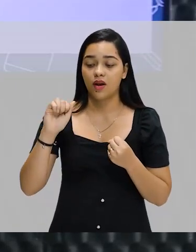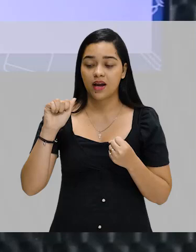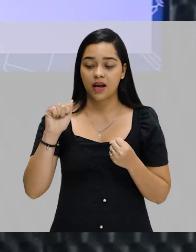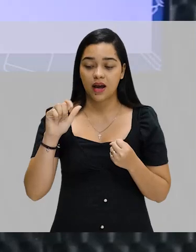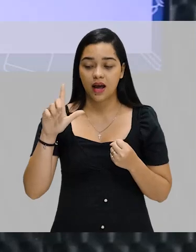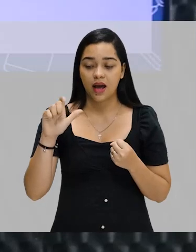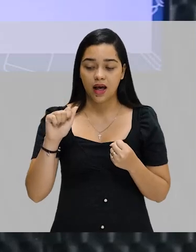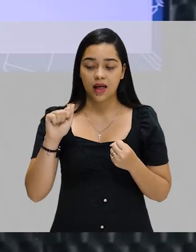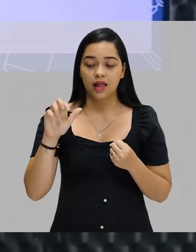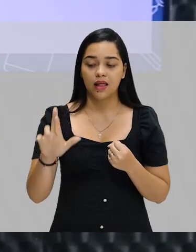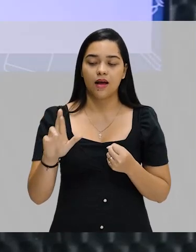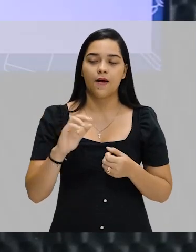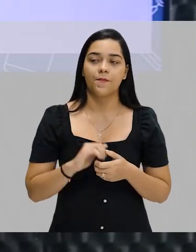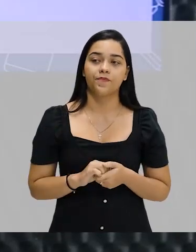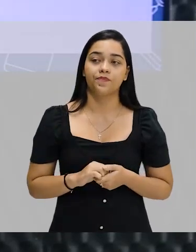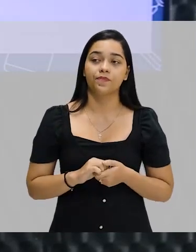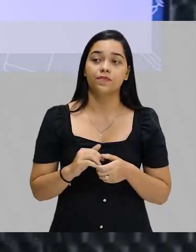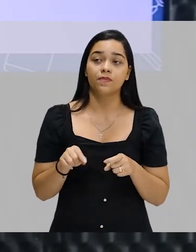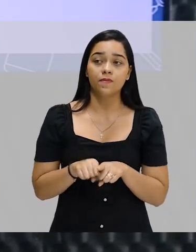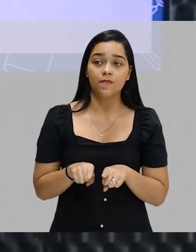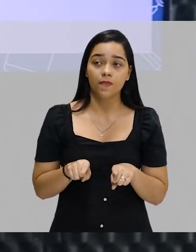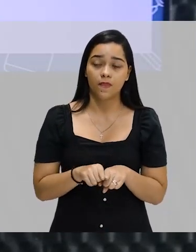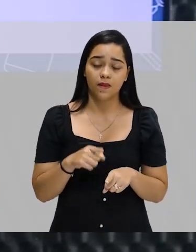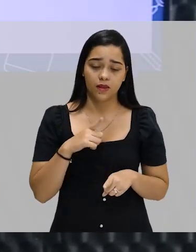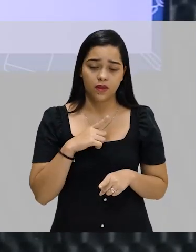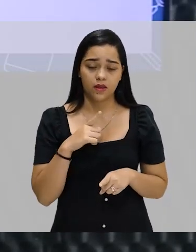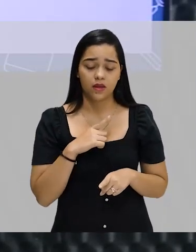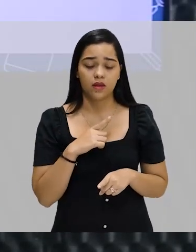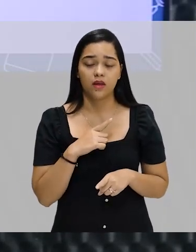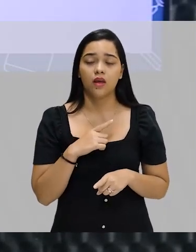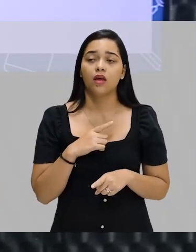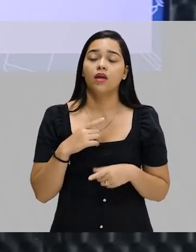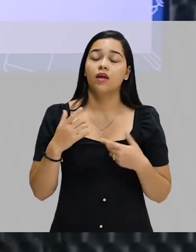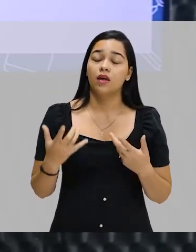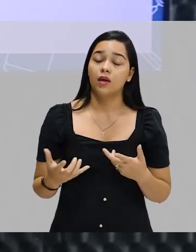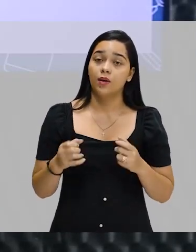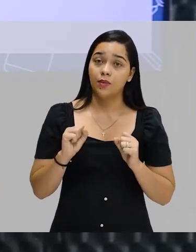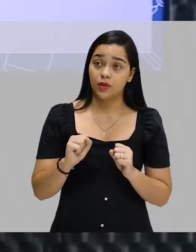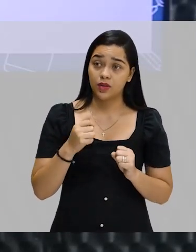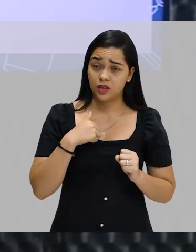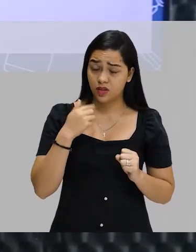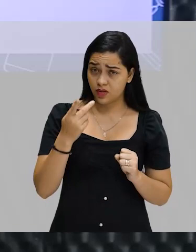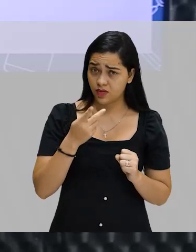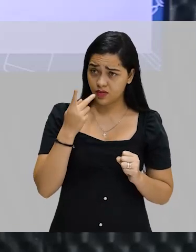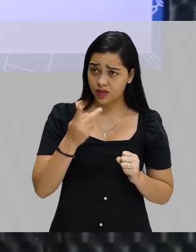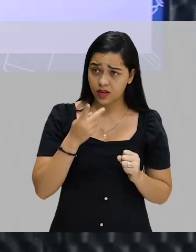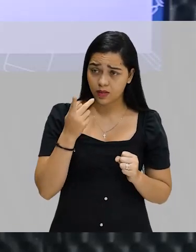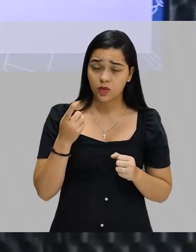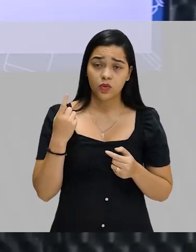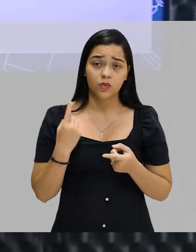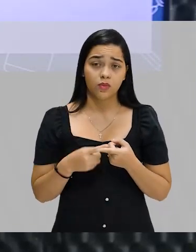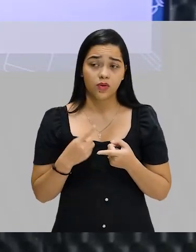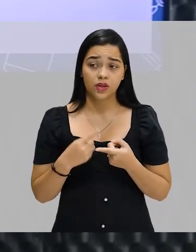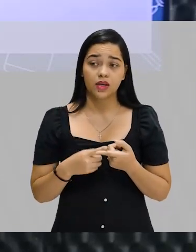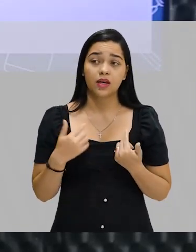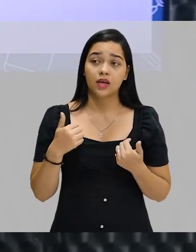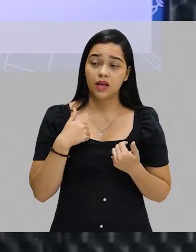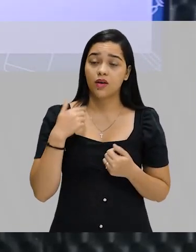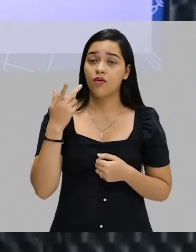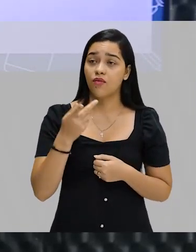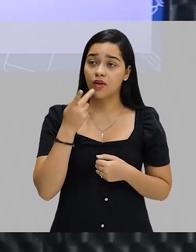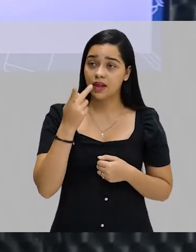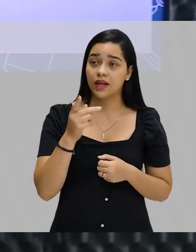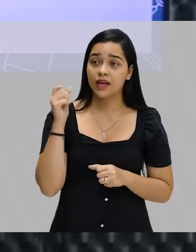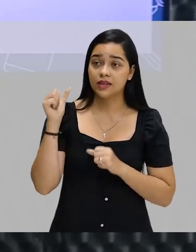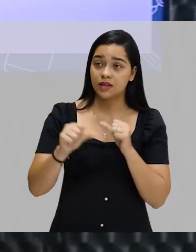né? Do particípio. As formas nominais do verbo é quando ele estou falando isso porque eu disse